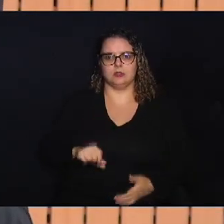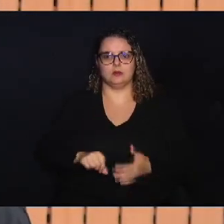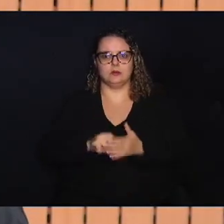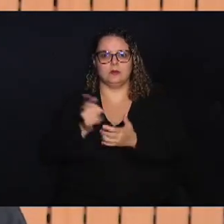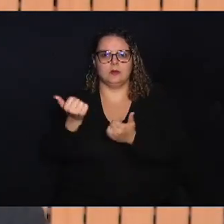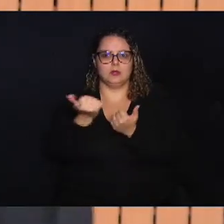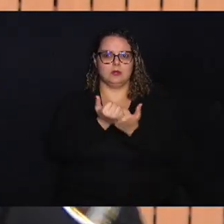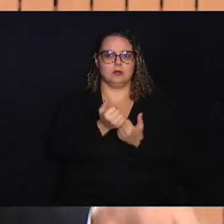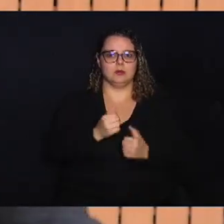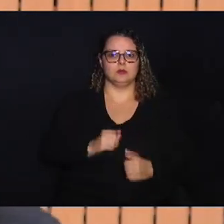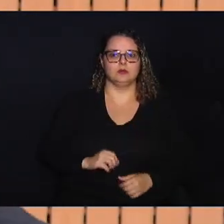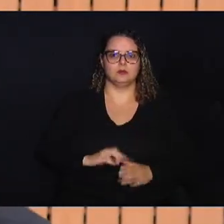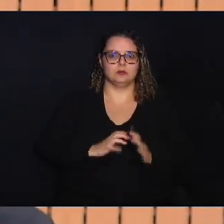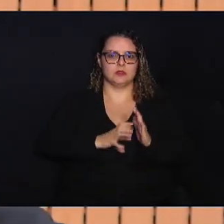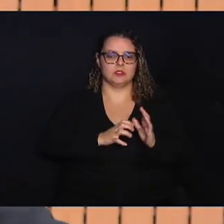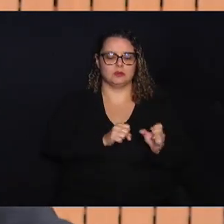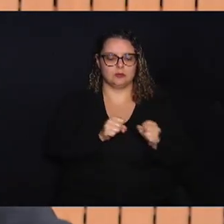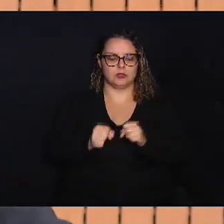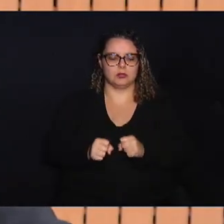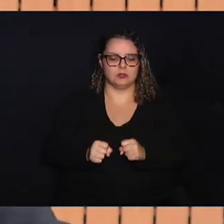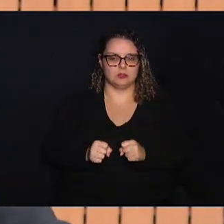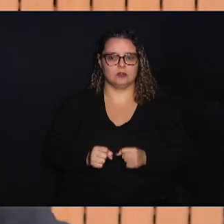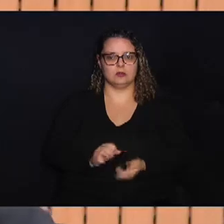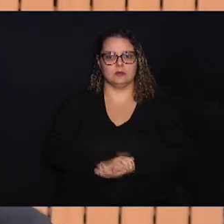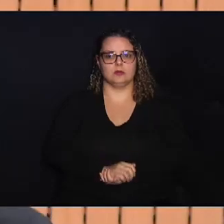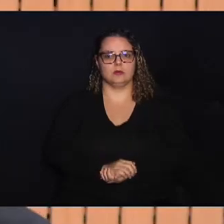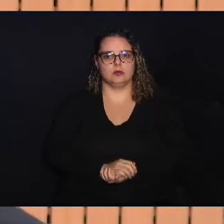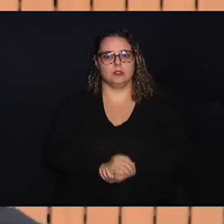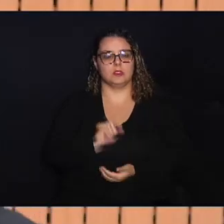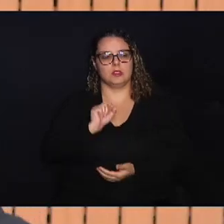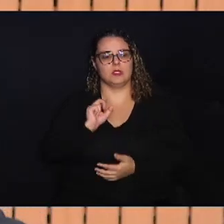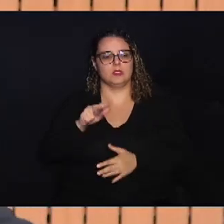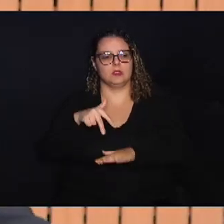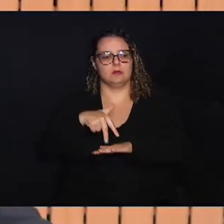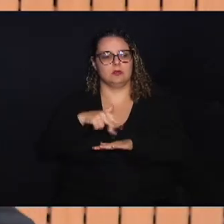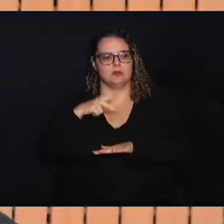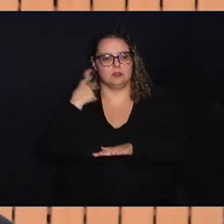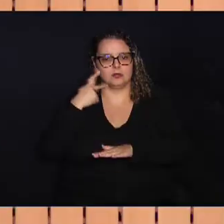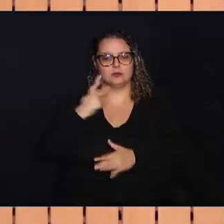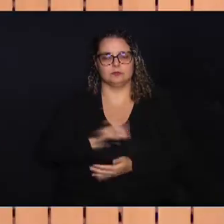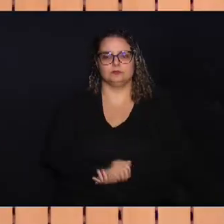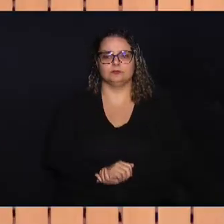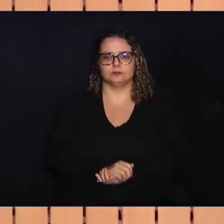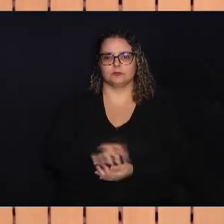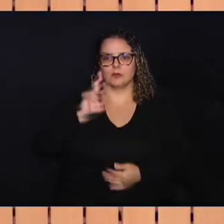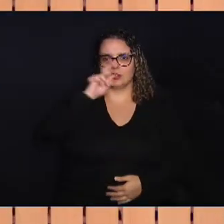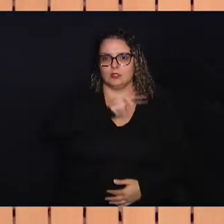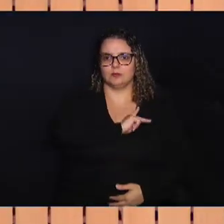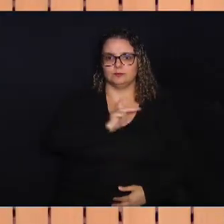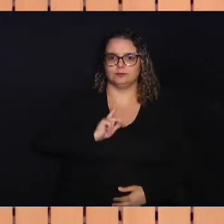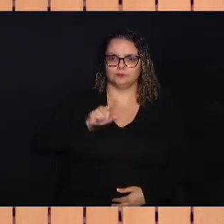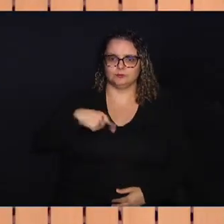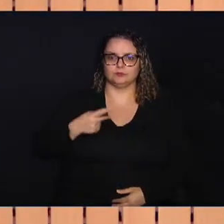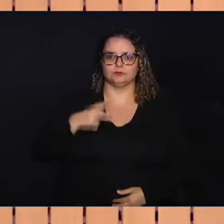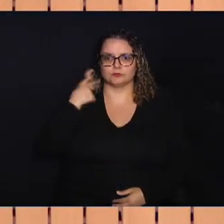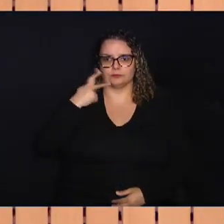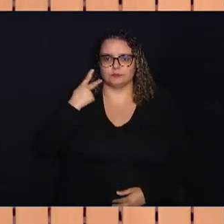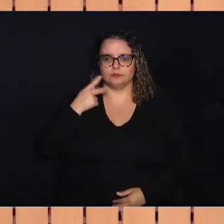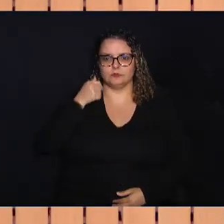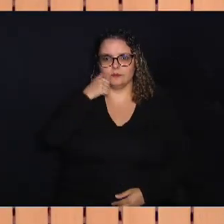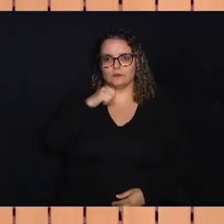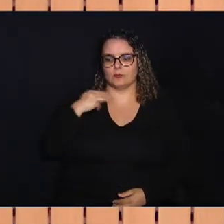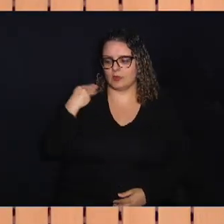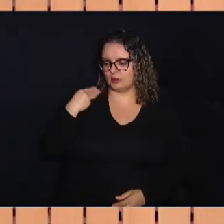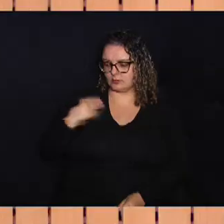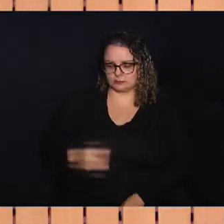casa, Casa do Povo. Pergunto ao segundo secretário, qual o próximo vereador inscrito? Senhor presidente, o próximo vereador é a vereadora